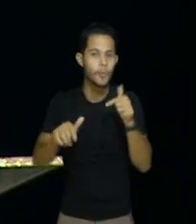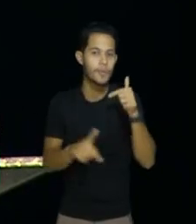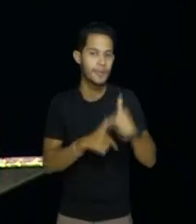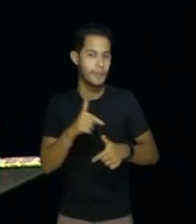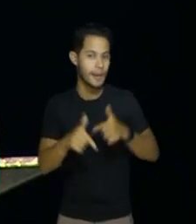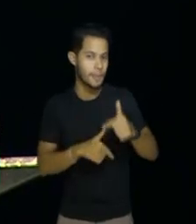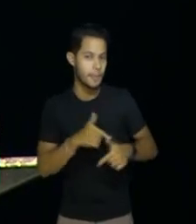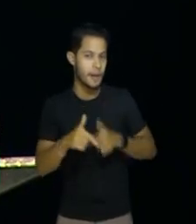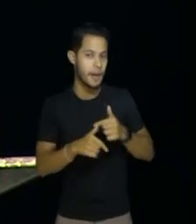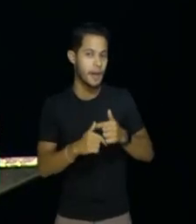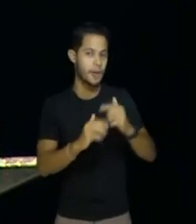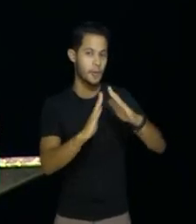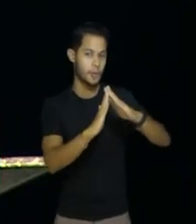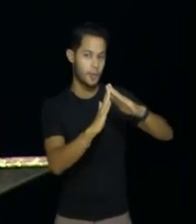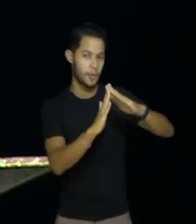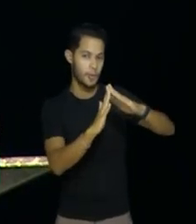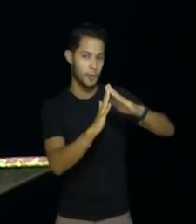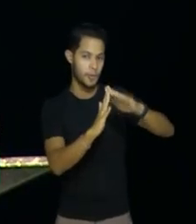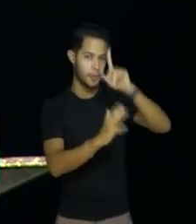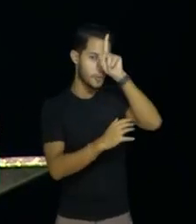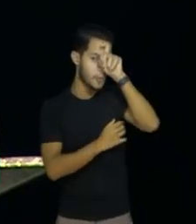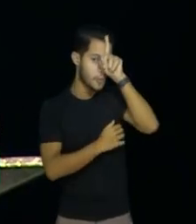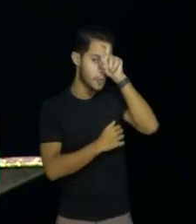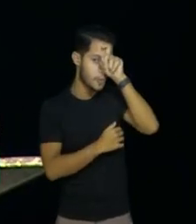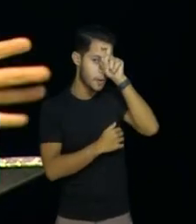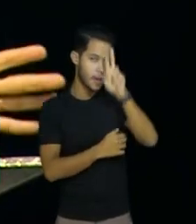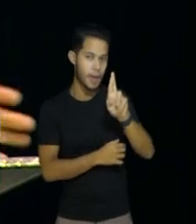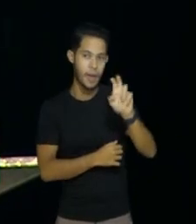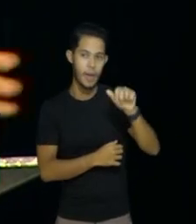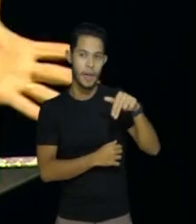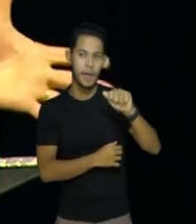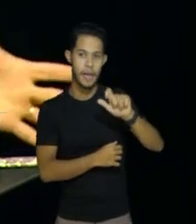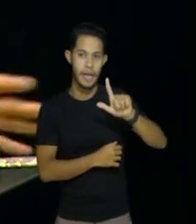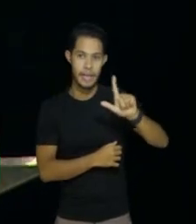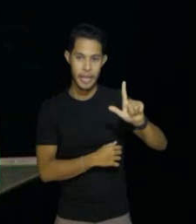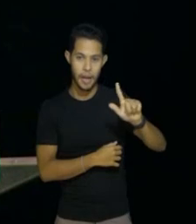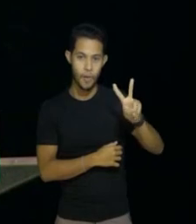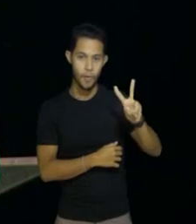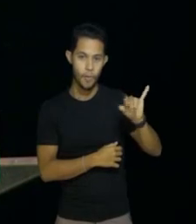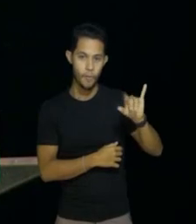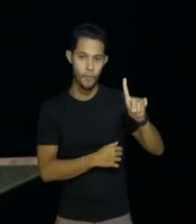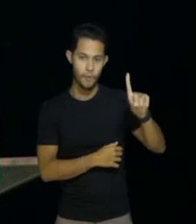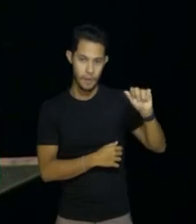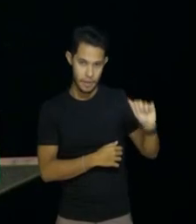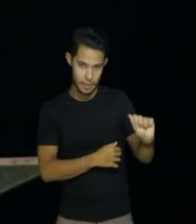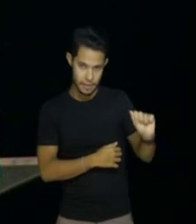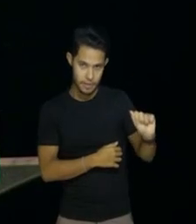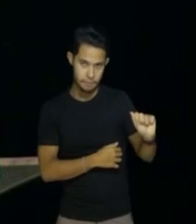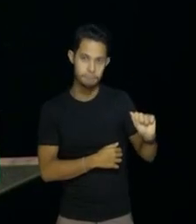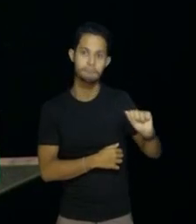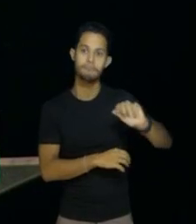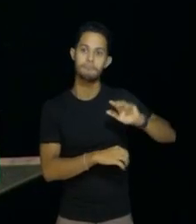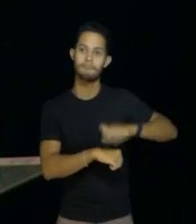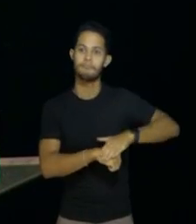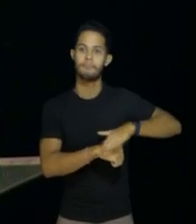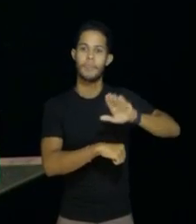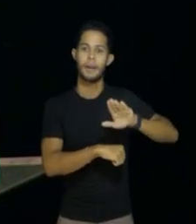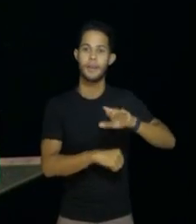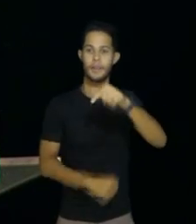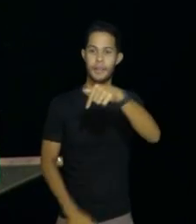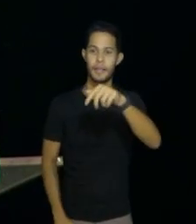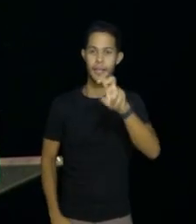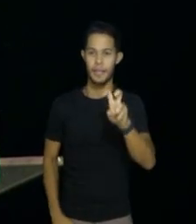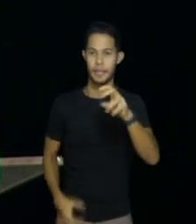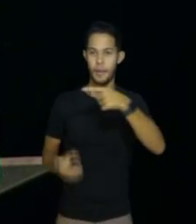Renal Vida. Essa instituição, com sua abrangência de mais de 75 municípios, é uma